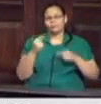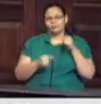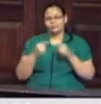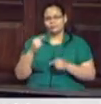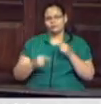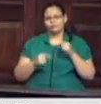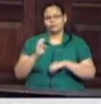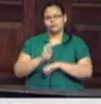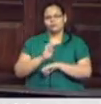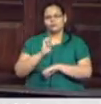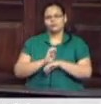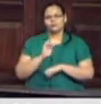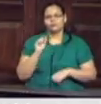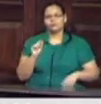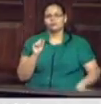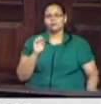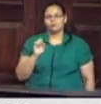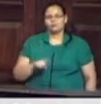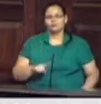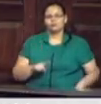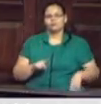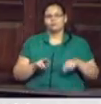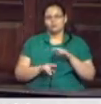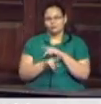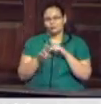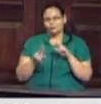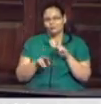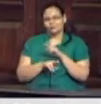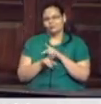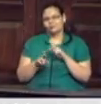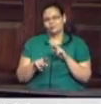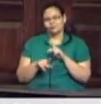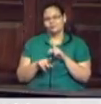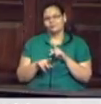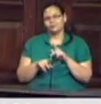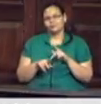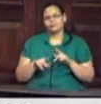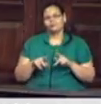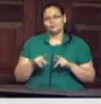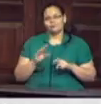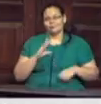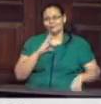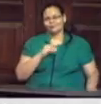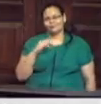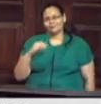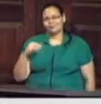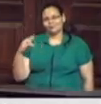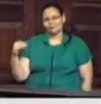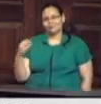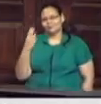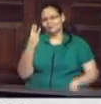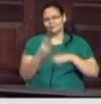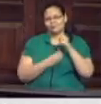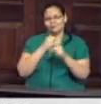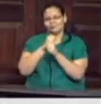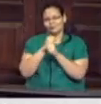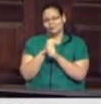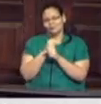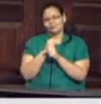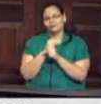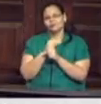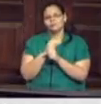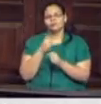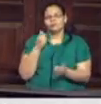Estado, que é diferir, isto é, postergar por 3 anos